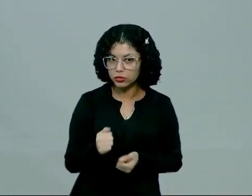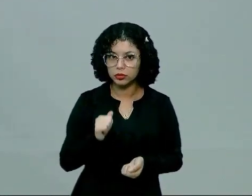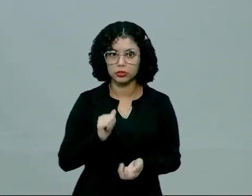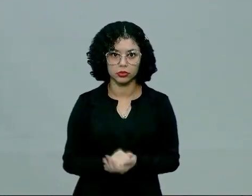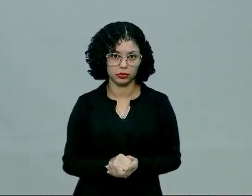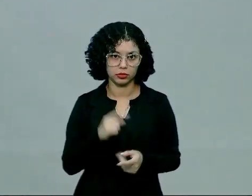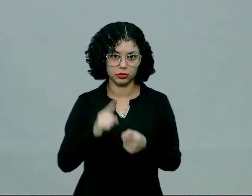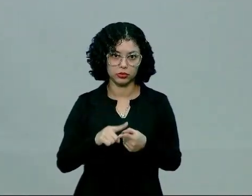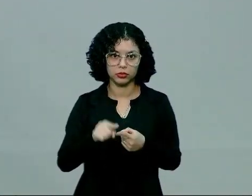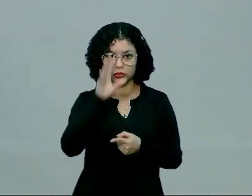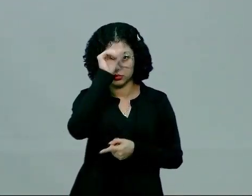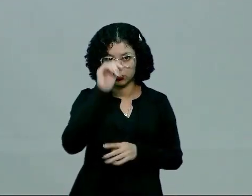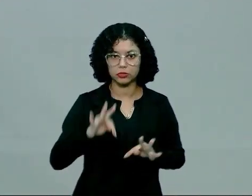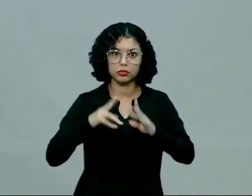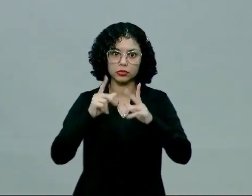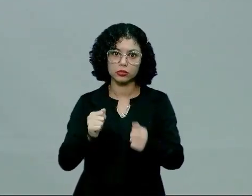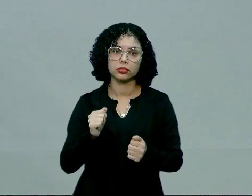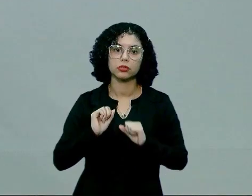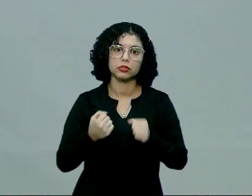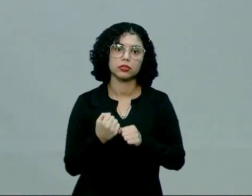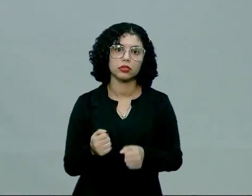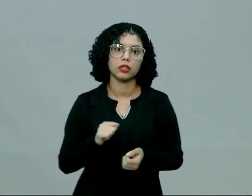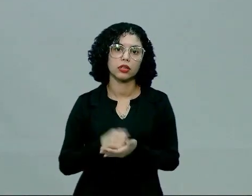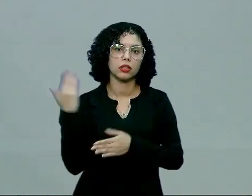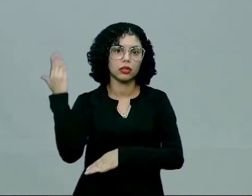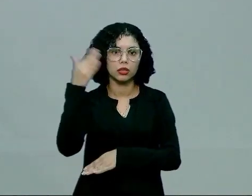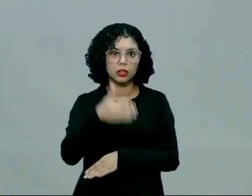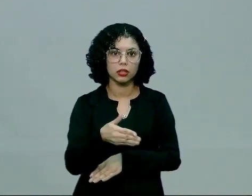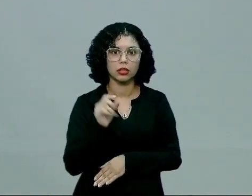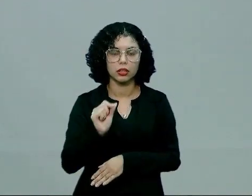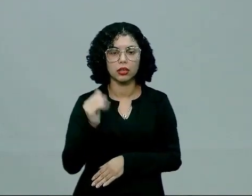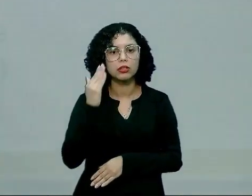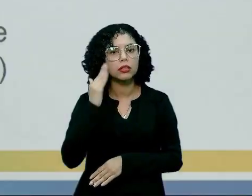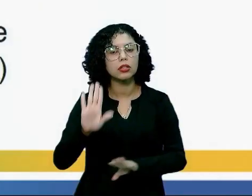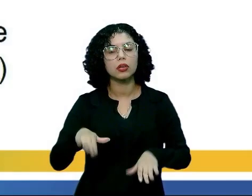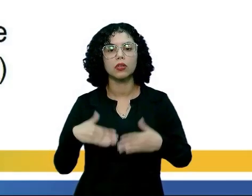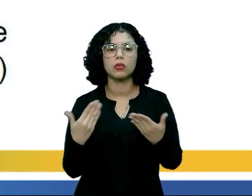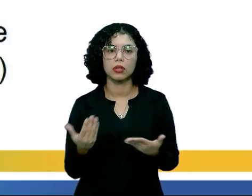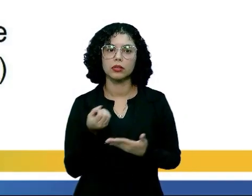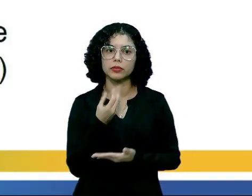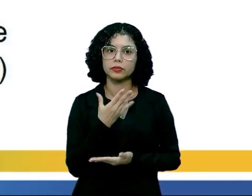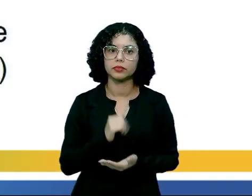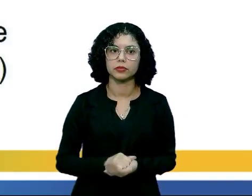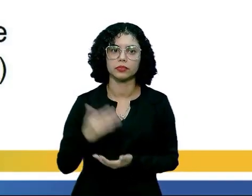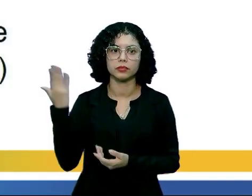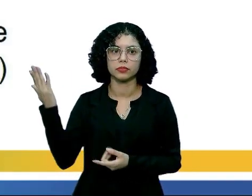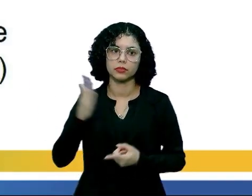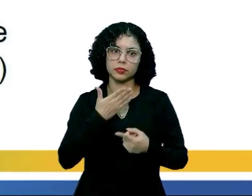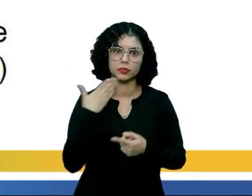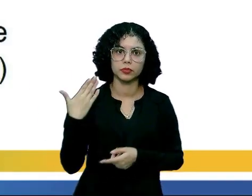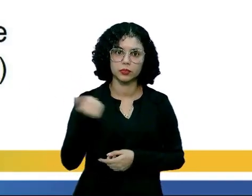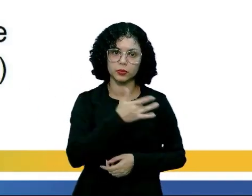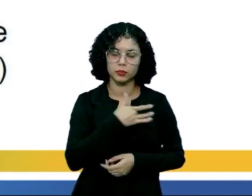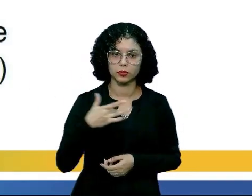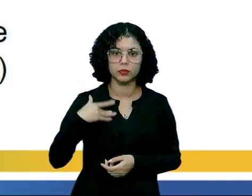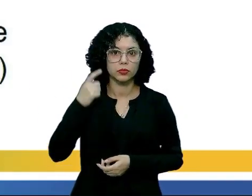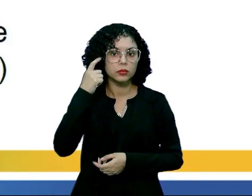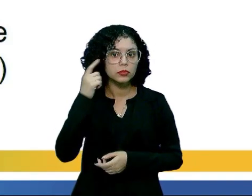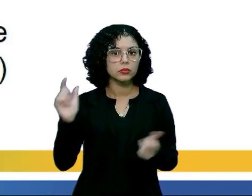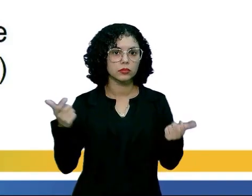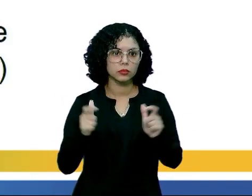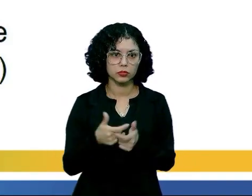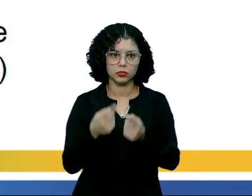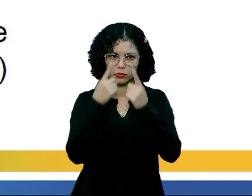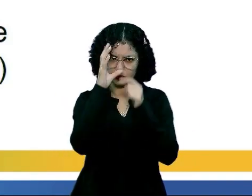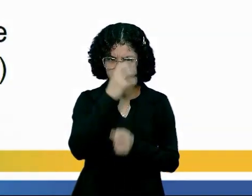atividade física porque você prestou atenção na minha aula mas o direcionamento é compreender quais os benefícios então consegue aí ó melhora a saúde mental